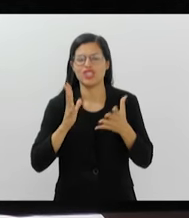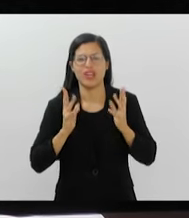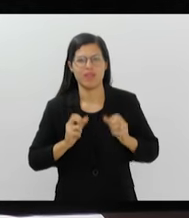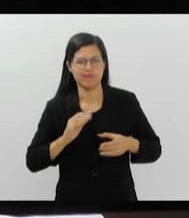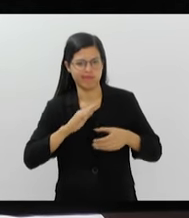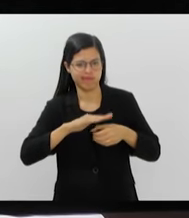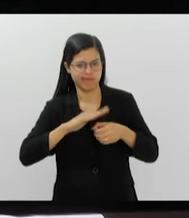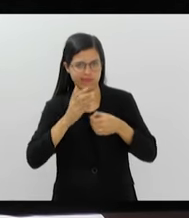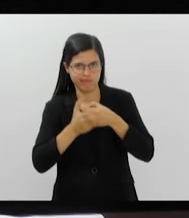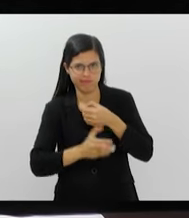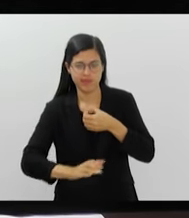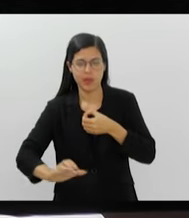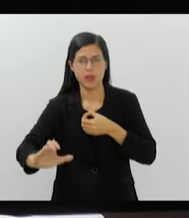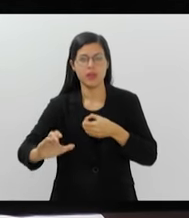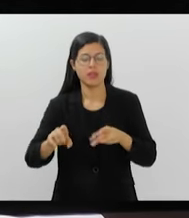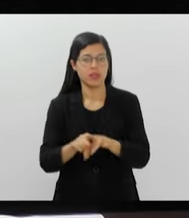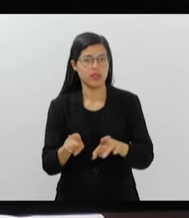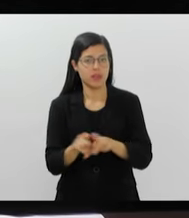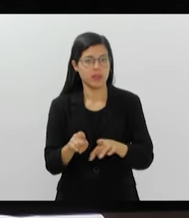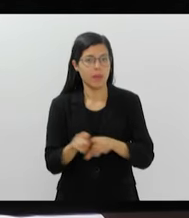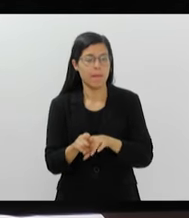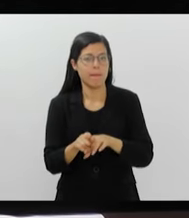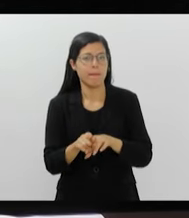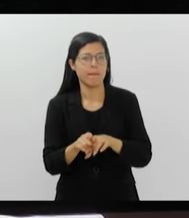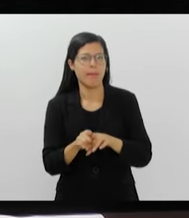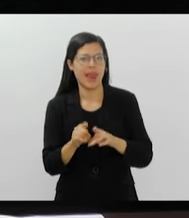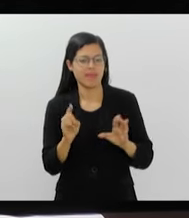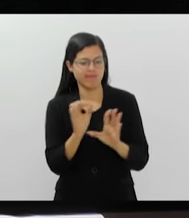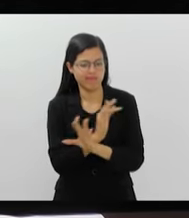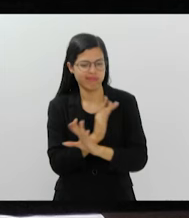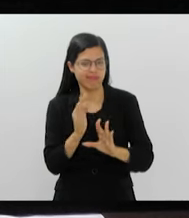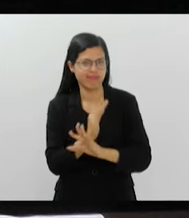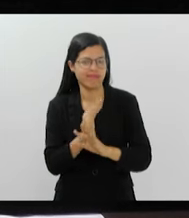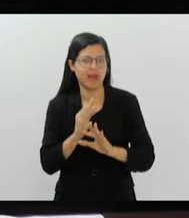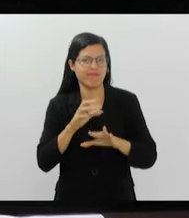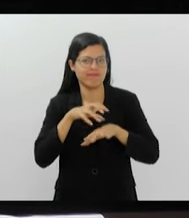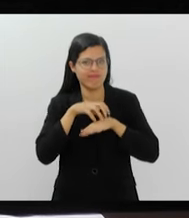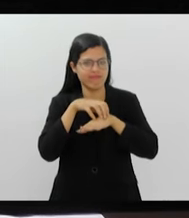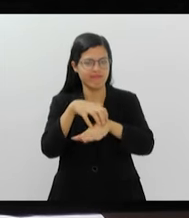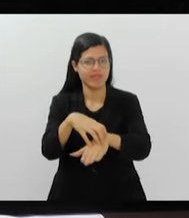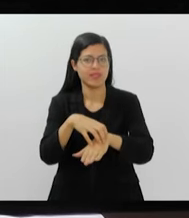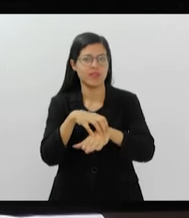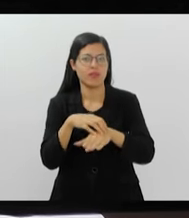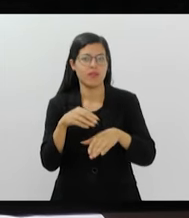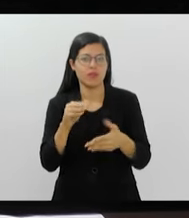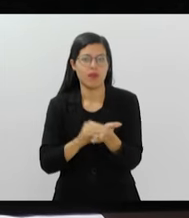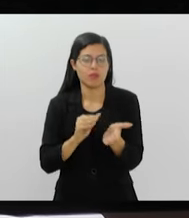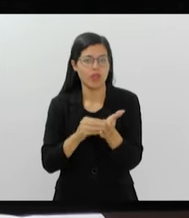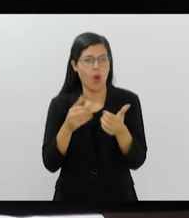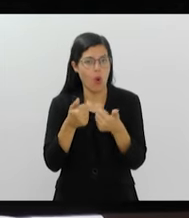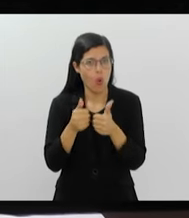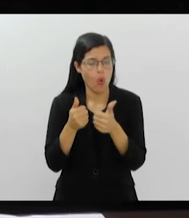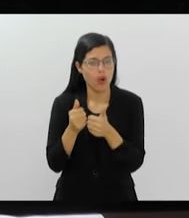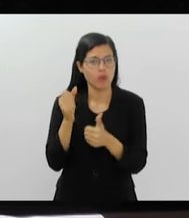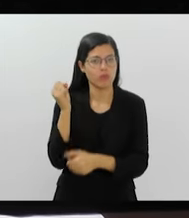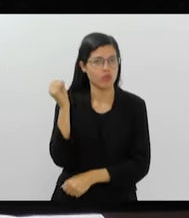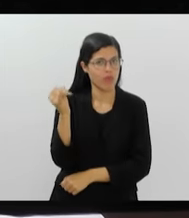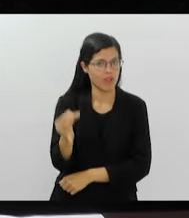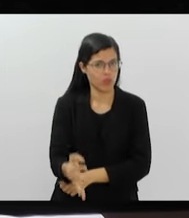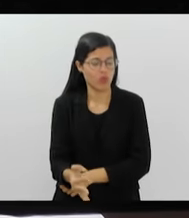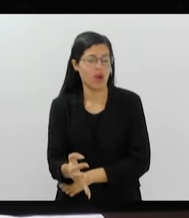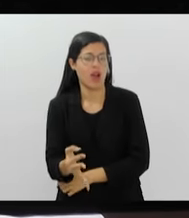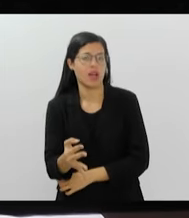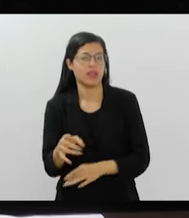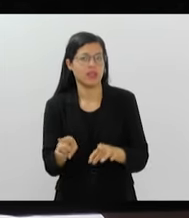a mobilidade urbana que é reduzida, a ausência do ônibus do Sereno, a falta de transporte de massa ligando a sua